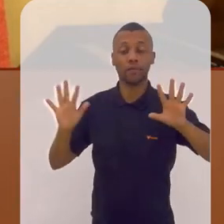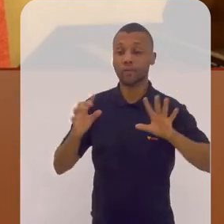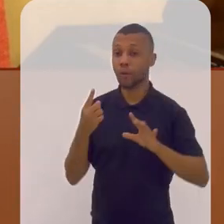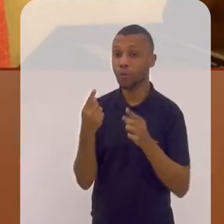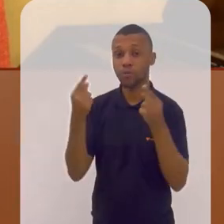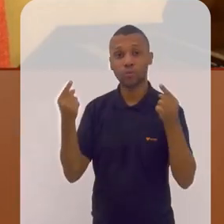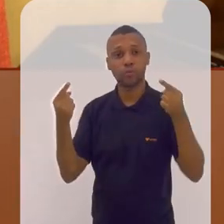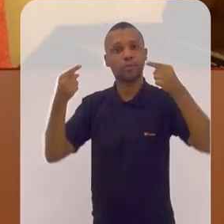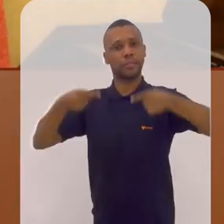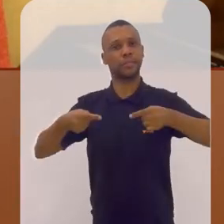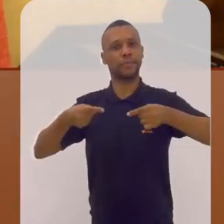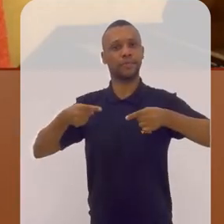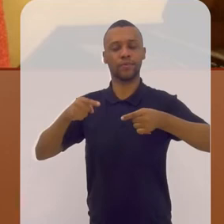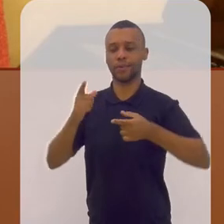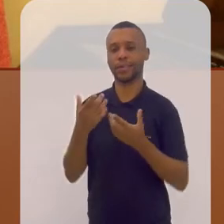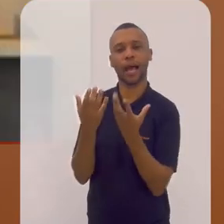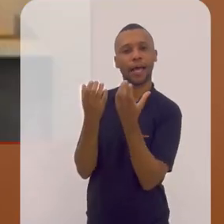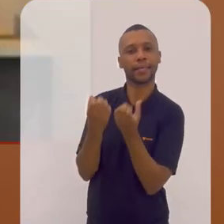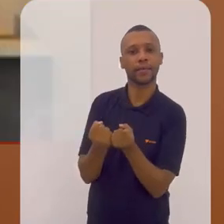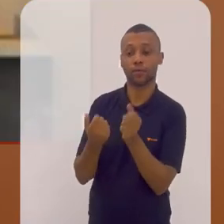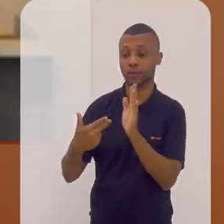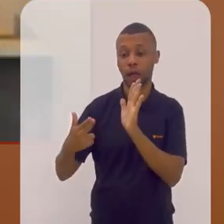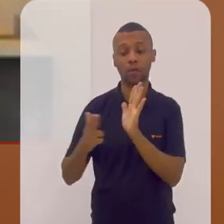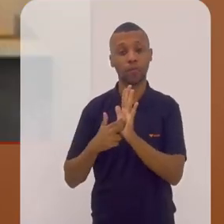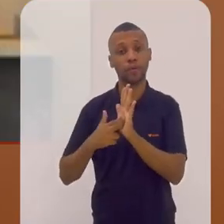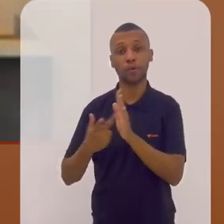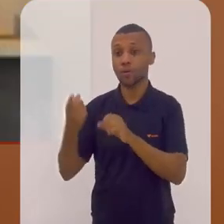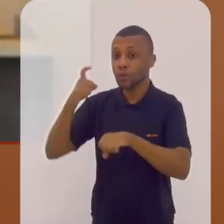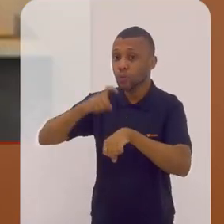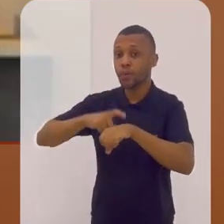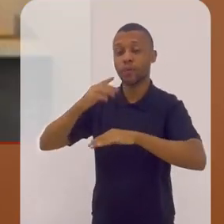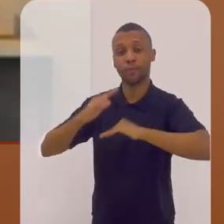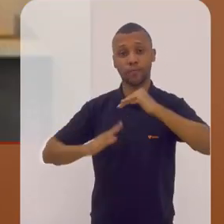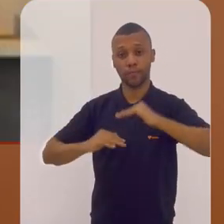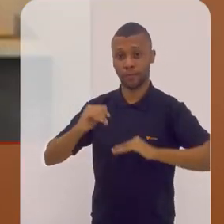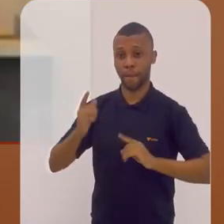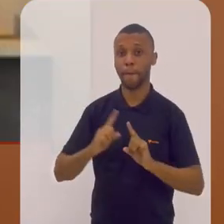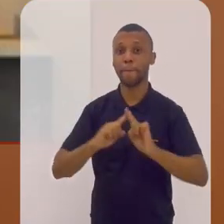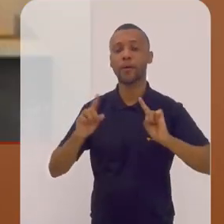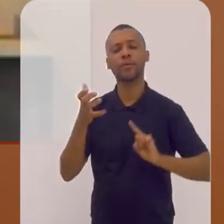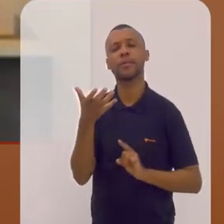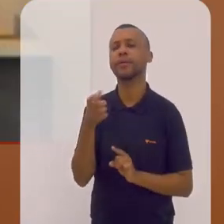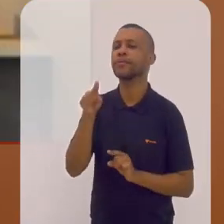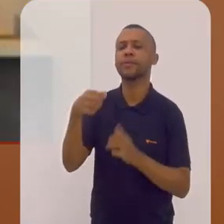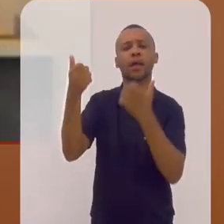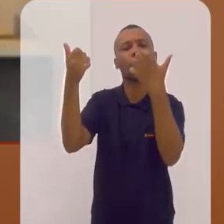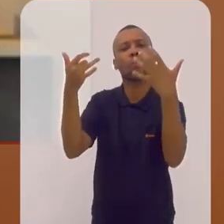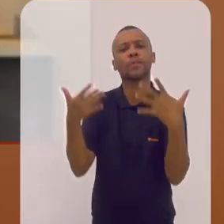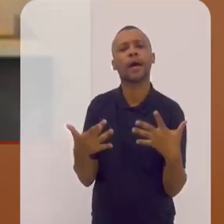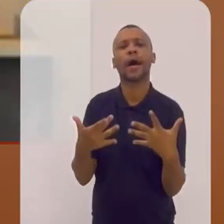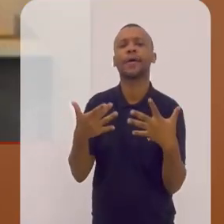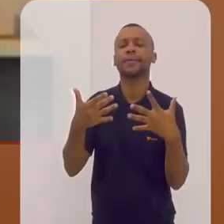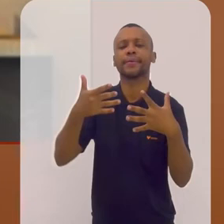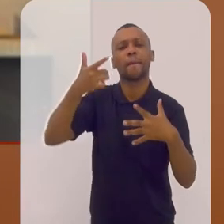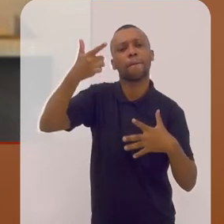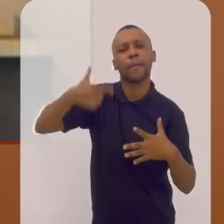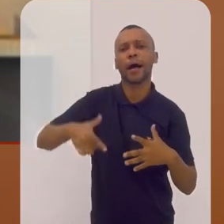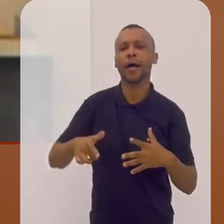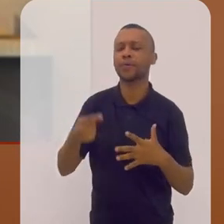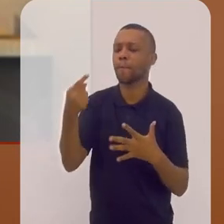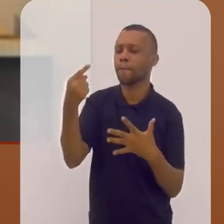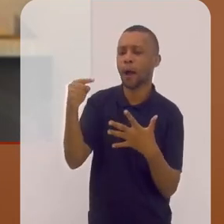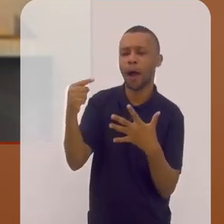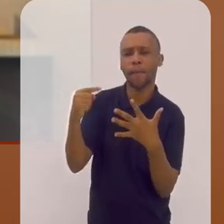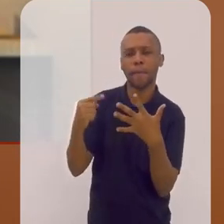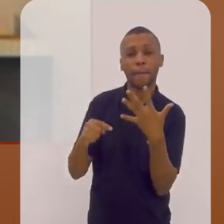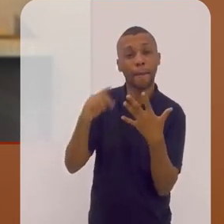foi um dos desafios que você encarou na sua carreira. Mas eu queria que você contasse um pouco mais